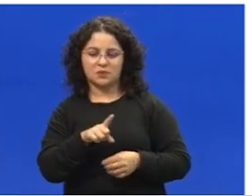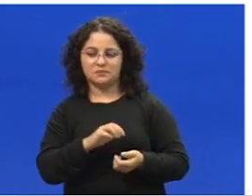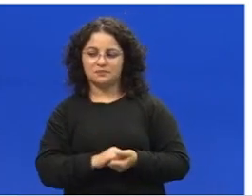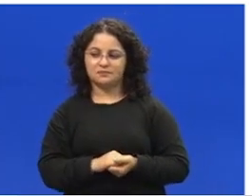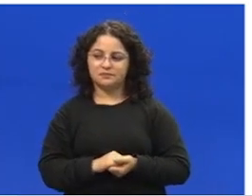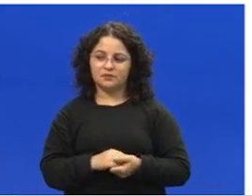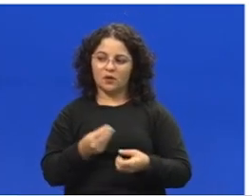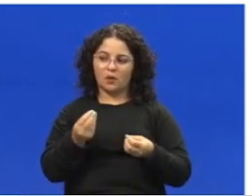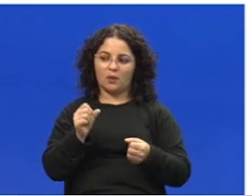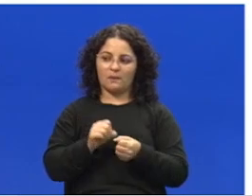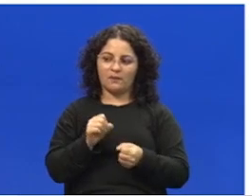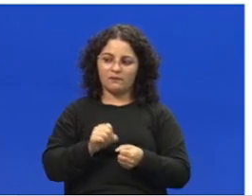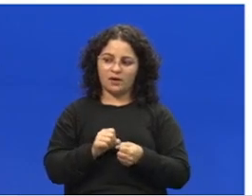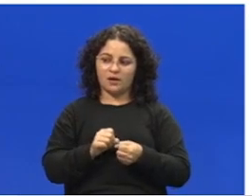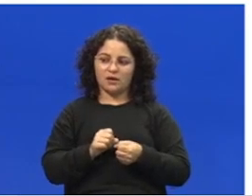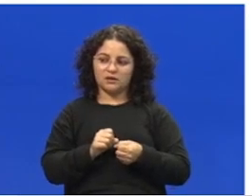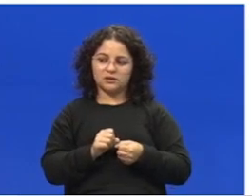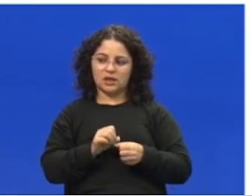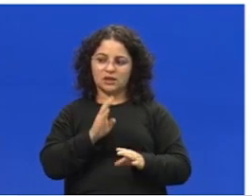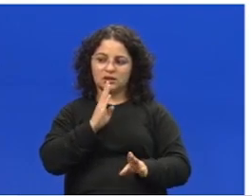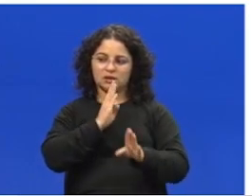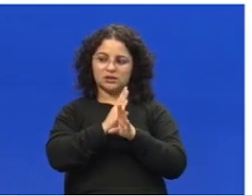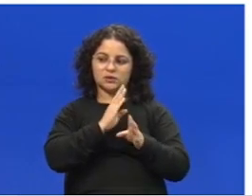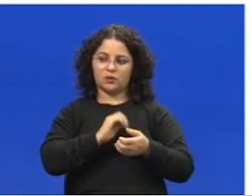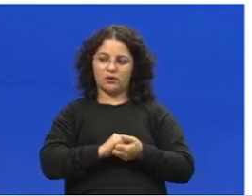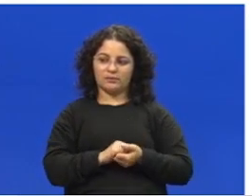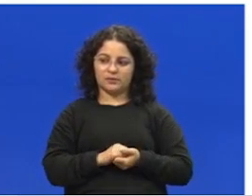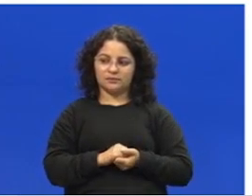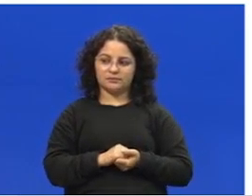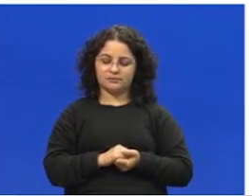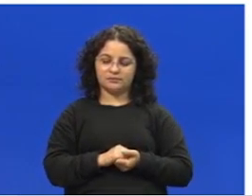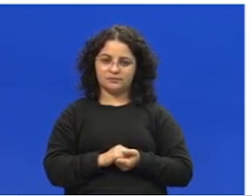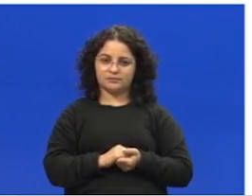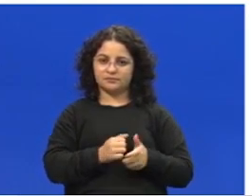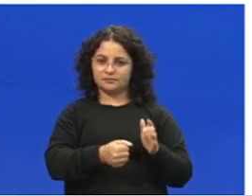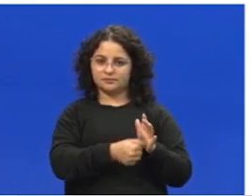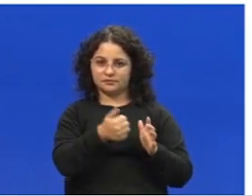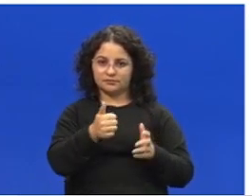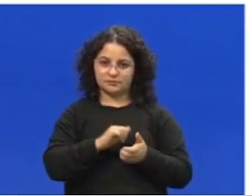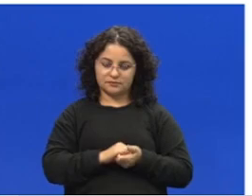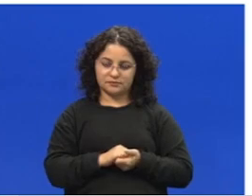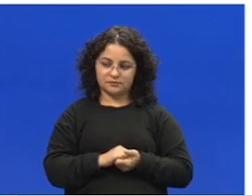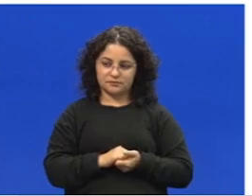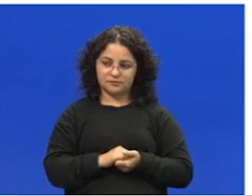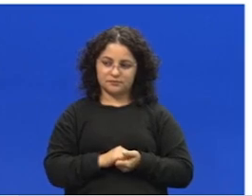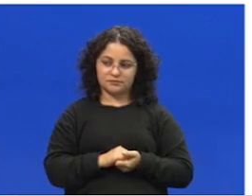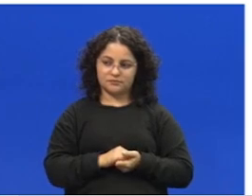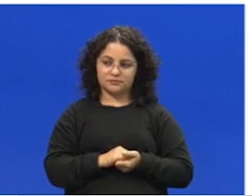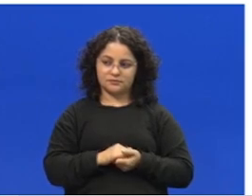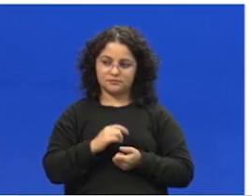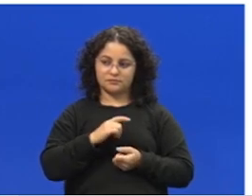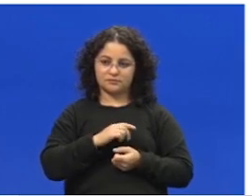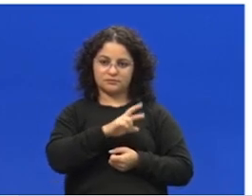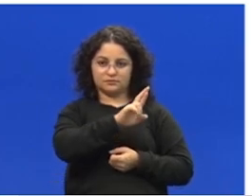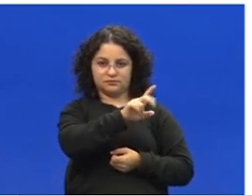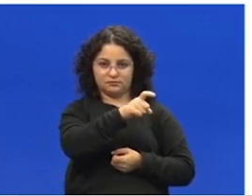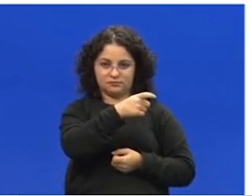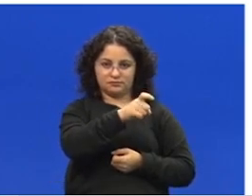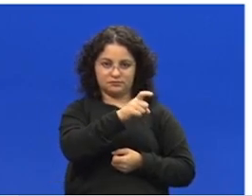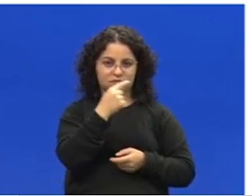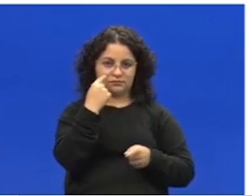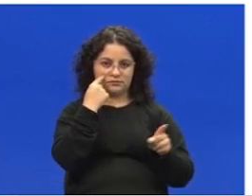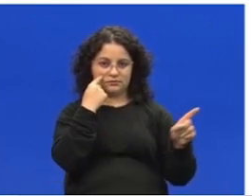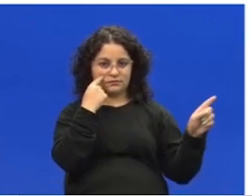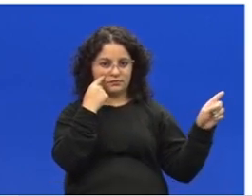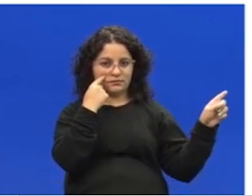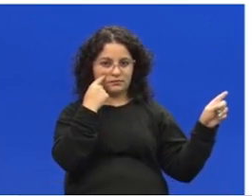Como é feito, então, o diagnóstico? Primeiro, a gente tem a parte da imagem radiográfica, onde